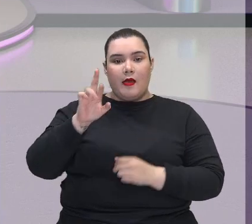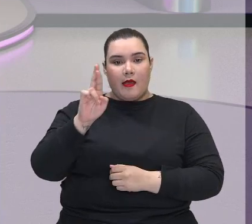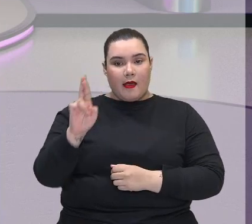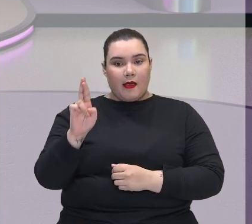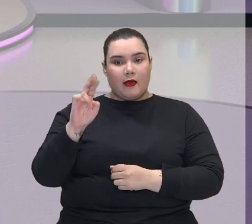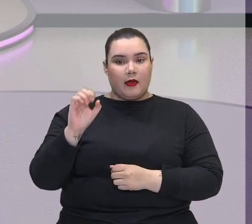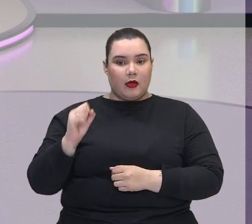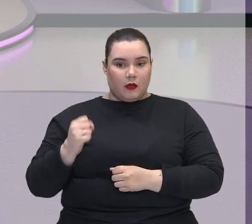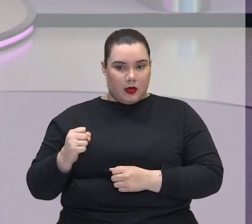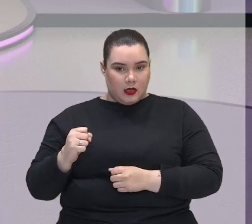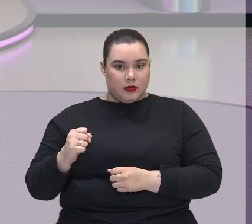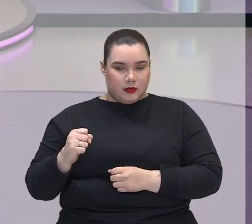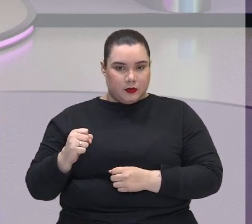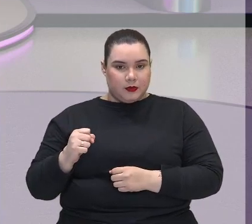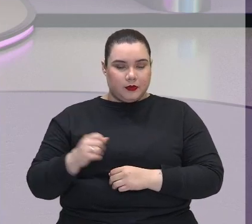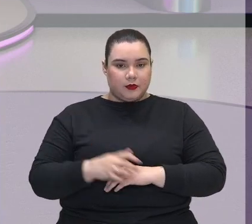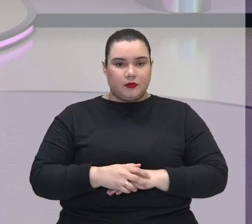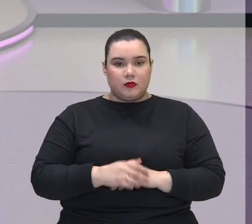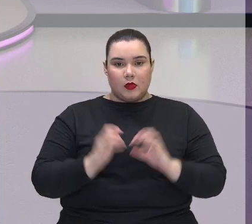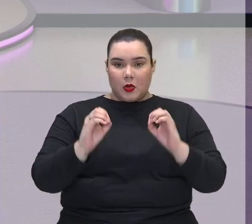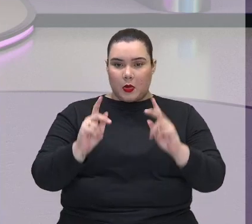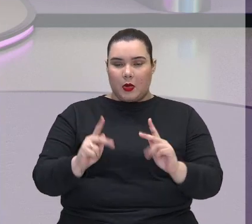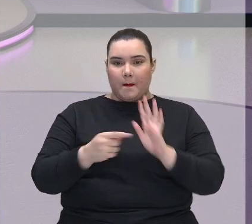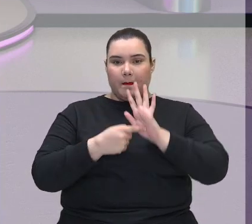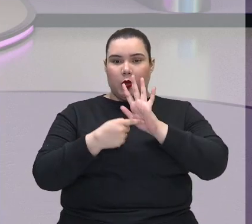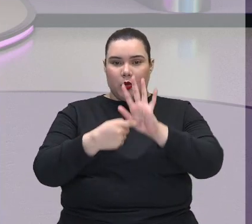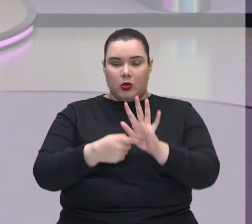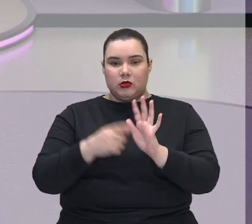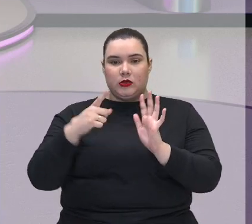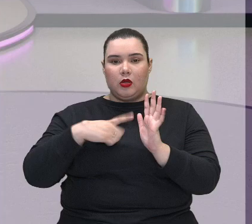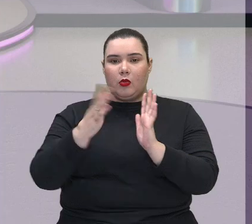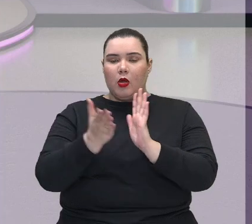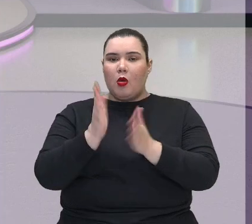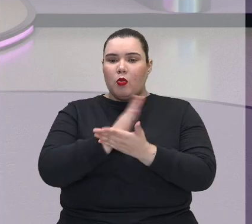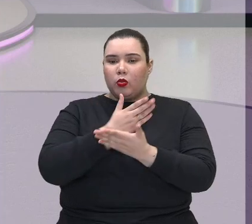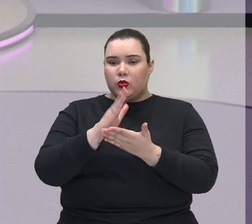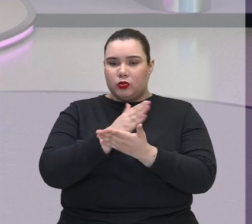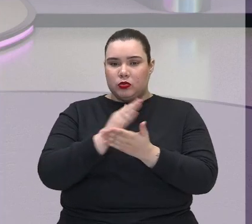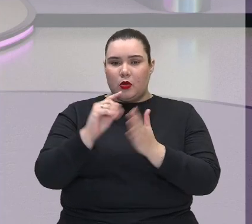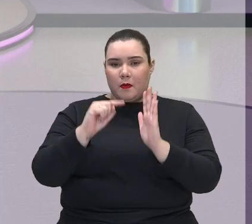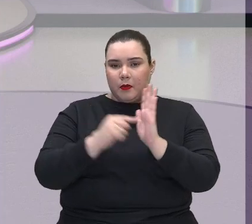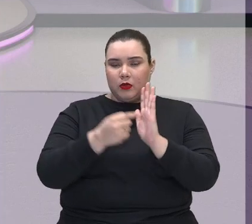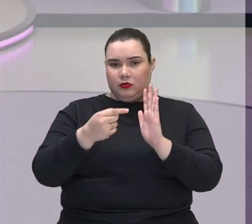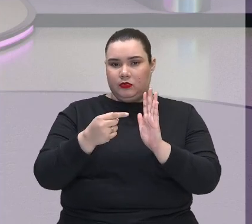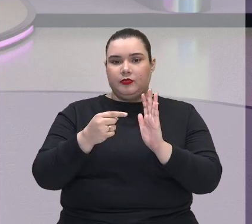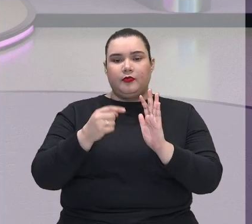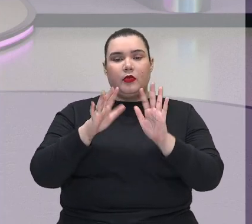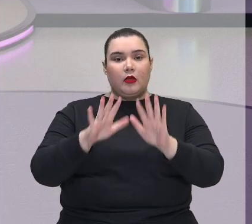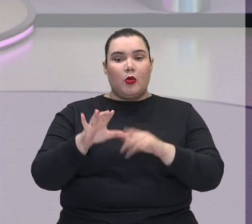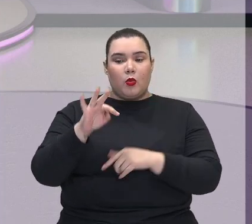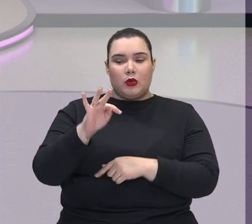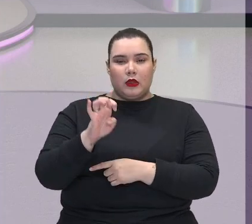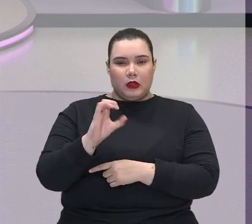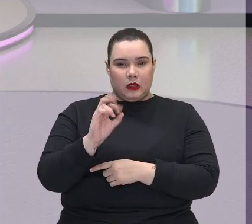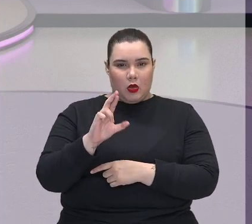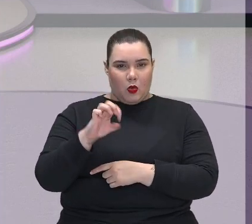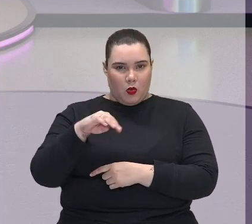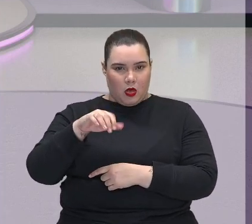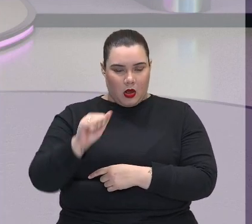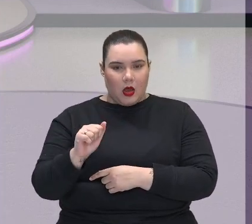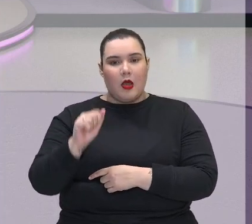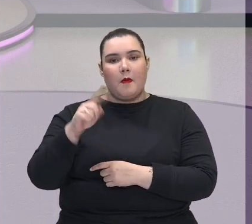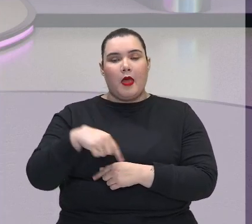paralelas em algum ponto. Vejam que elas apresentam algumas medidas. O Teorema de Tales ajuda a gente a calcular